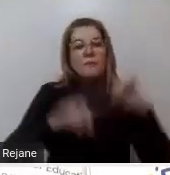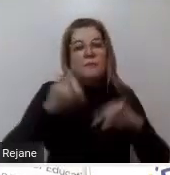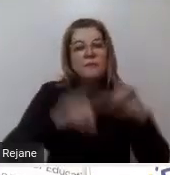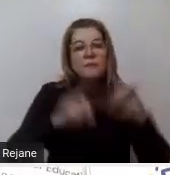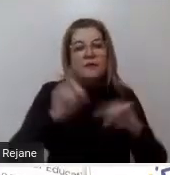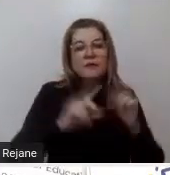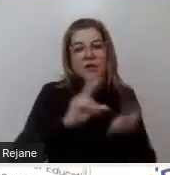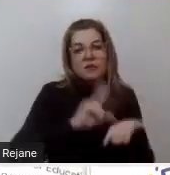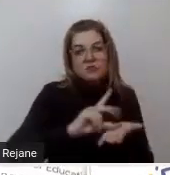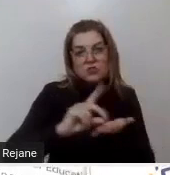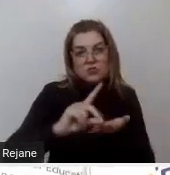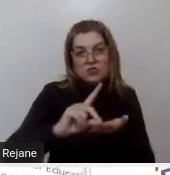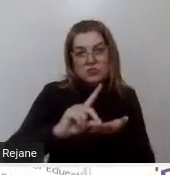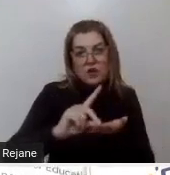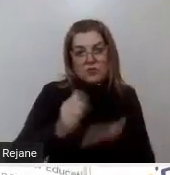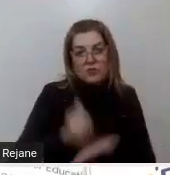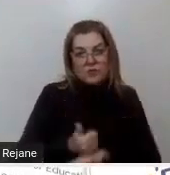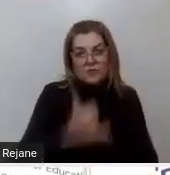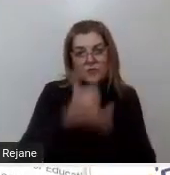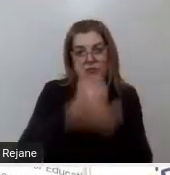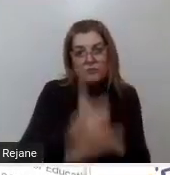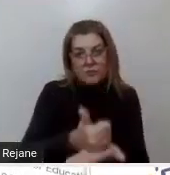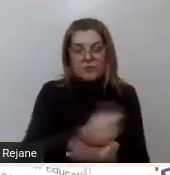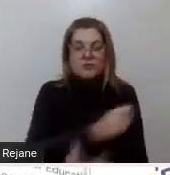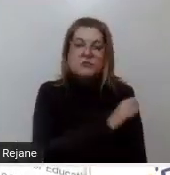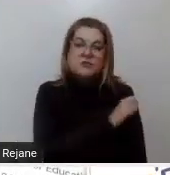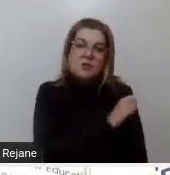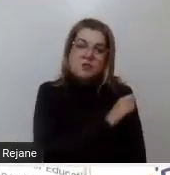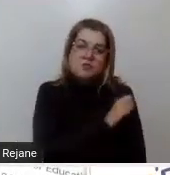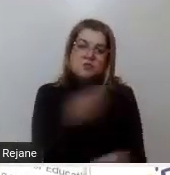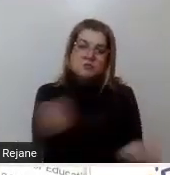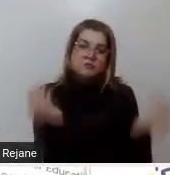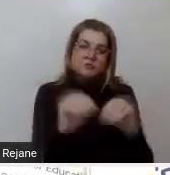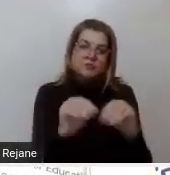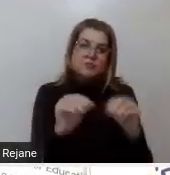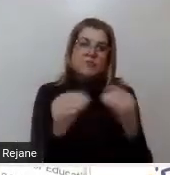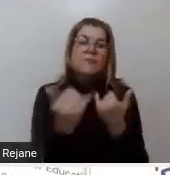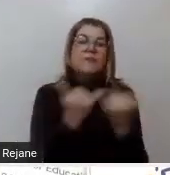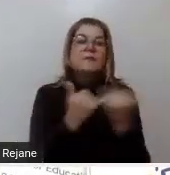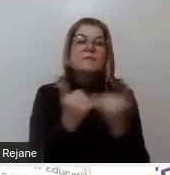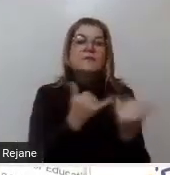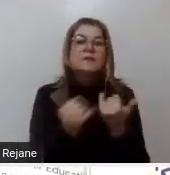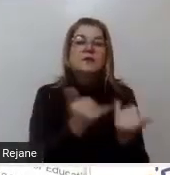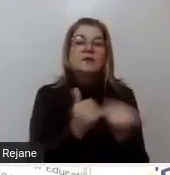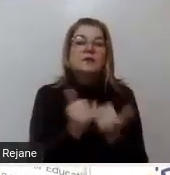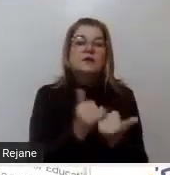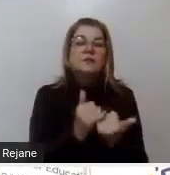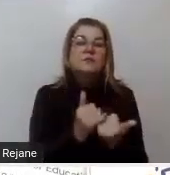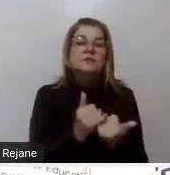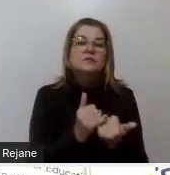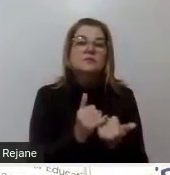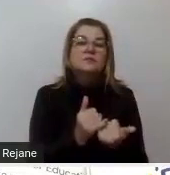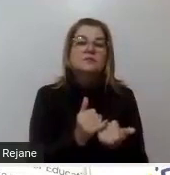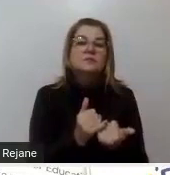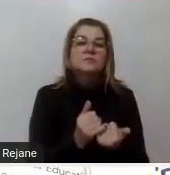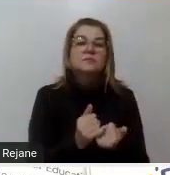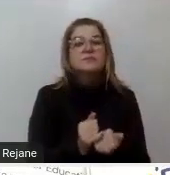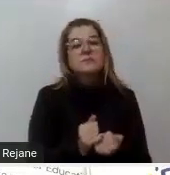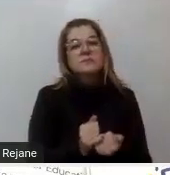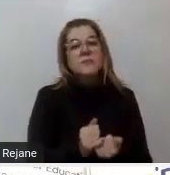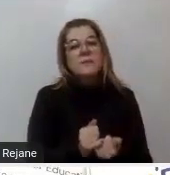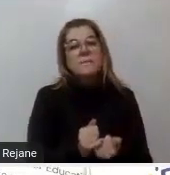digital para dar suporte para o meu estudante. Por exemplo, eu posso adicionar aqui